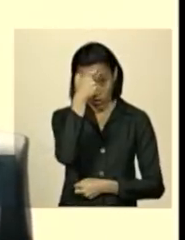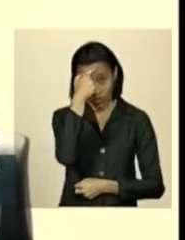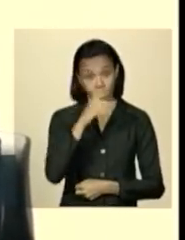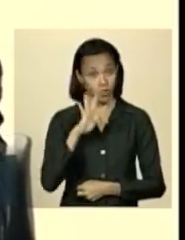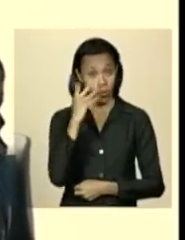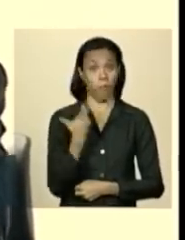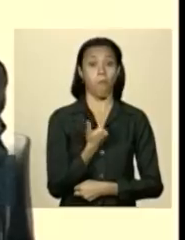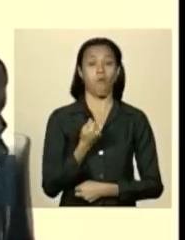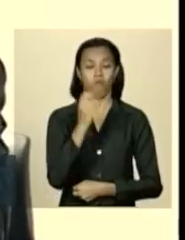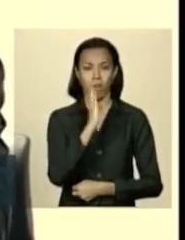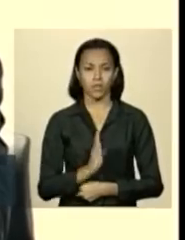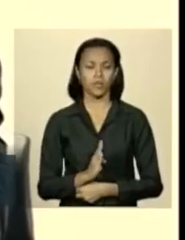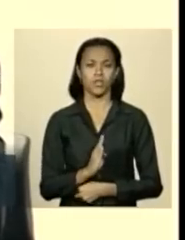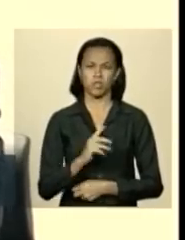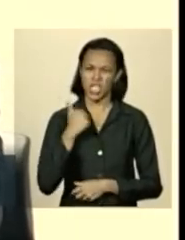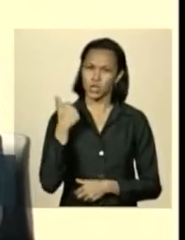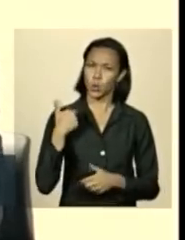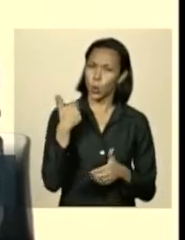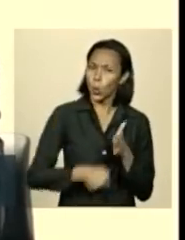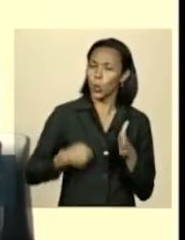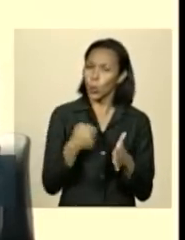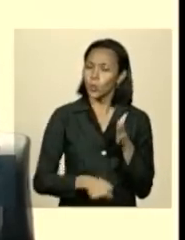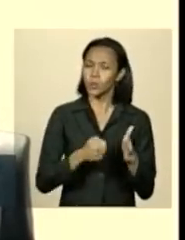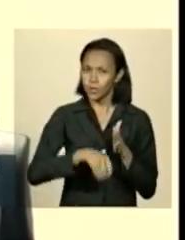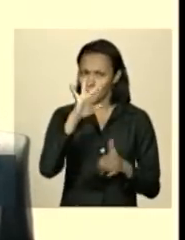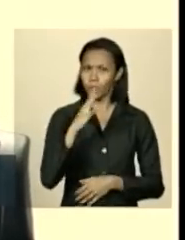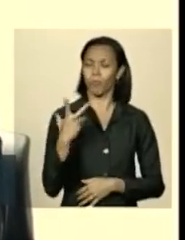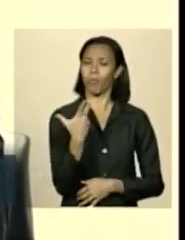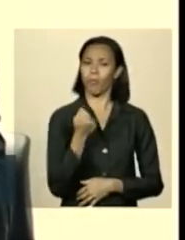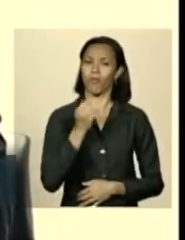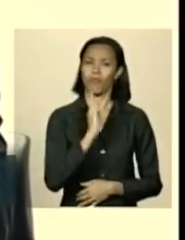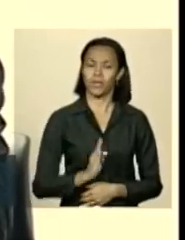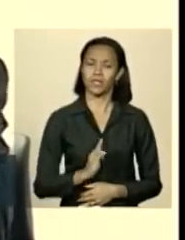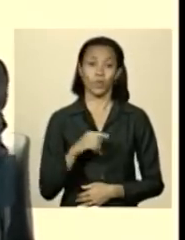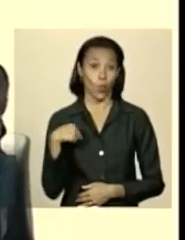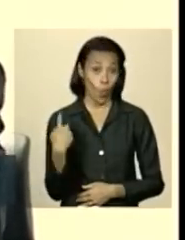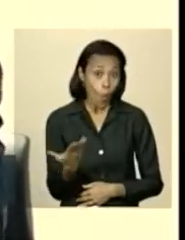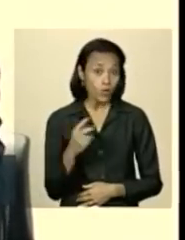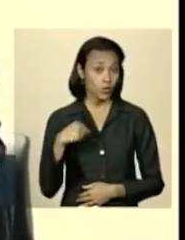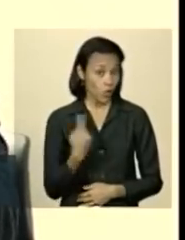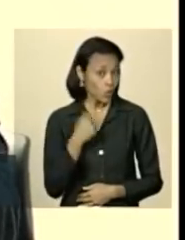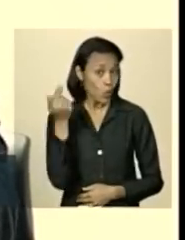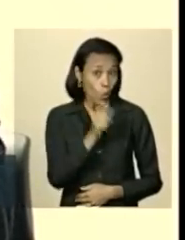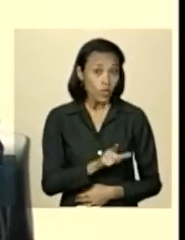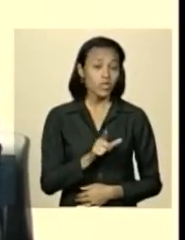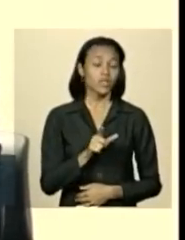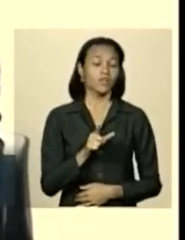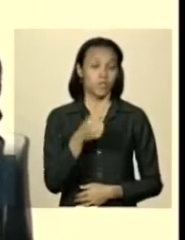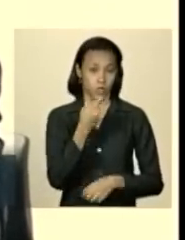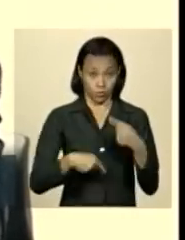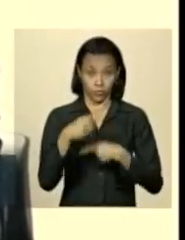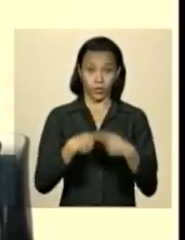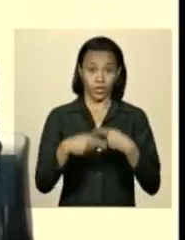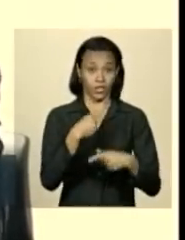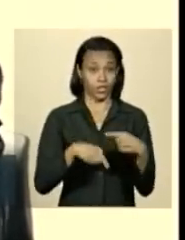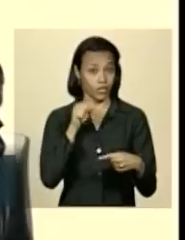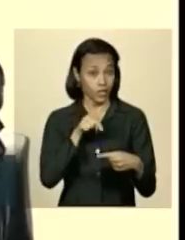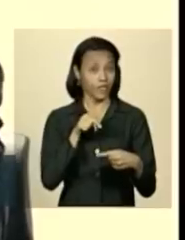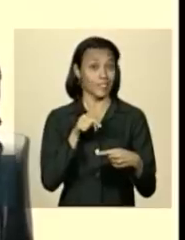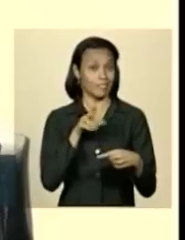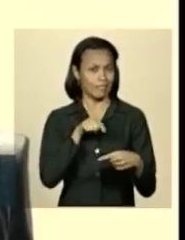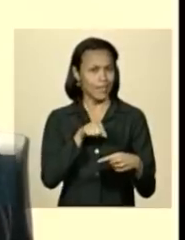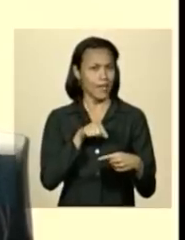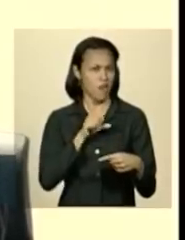brasileiro das lutas do povo brasileiro quando conquistamos essa parcela do estado se colocamos as políticas públicas num sentido de